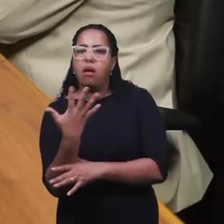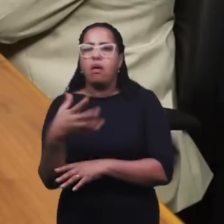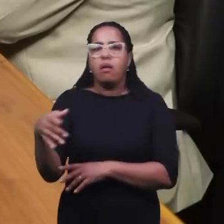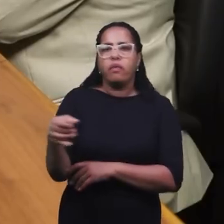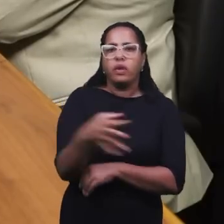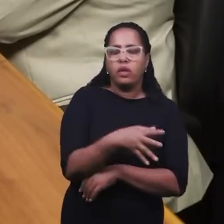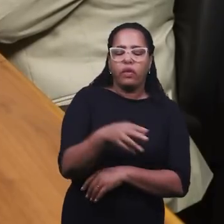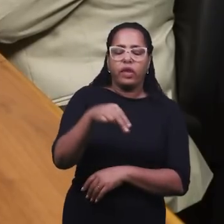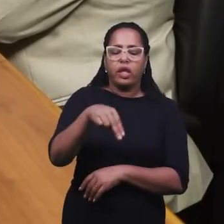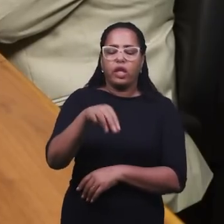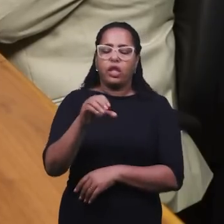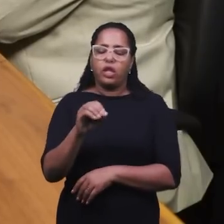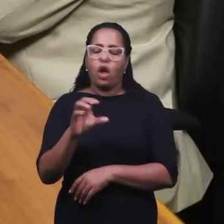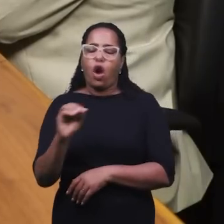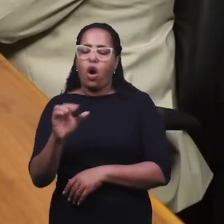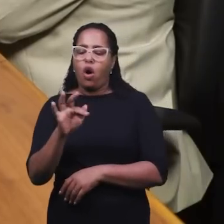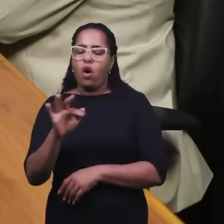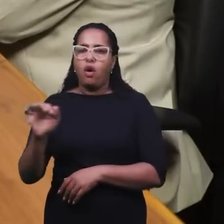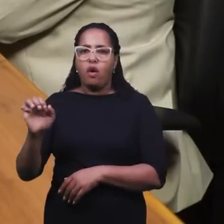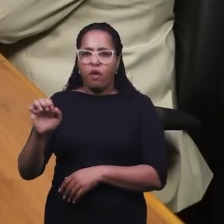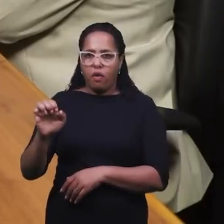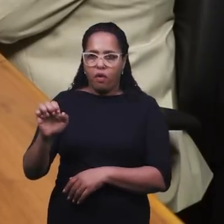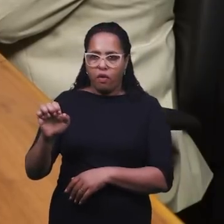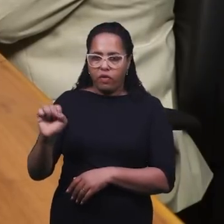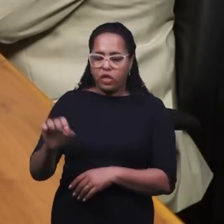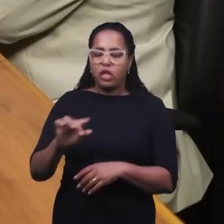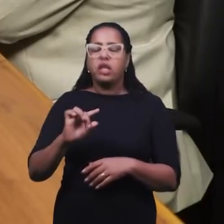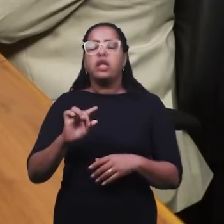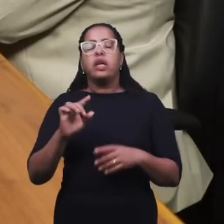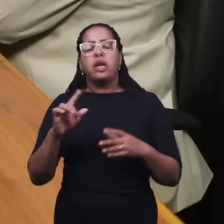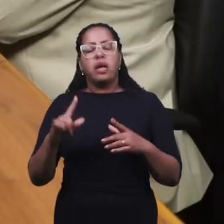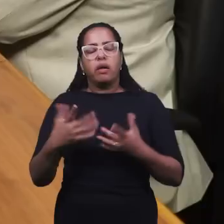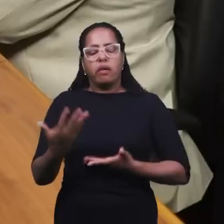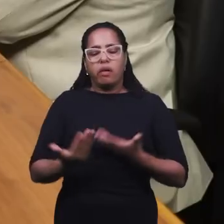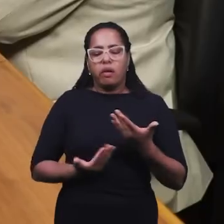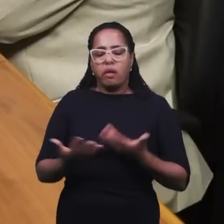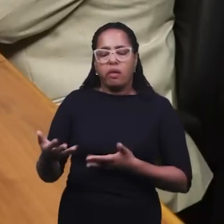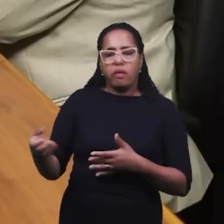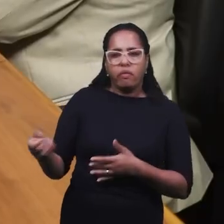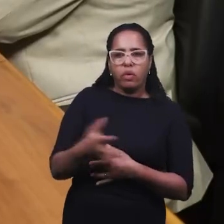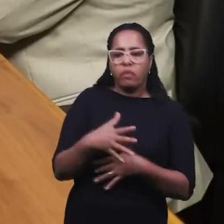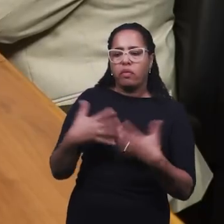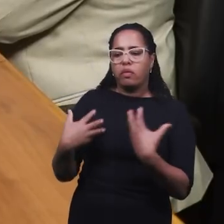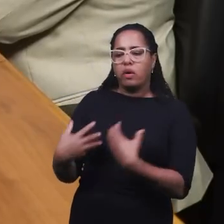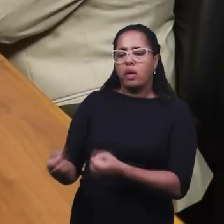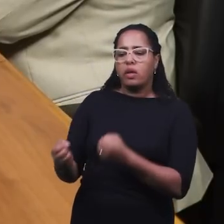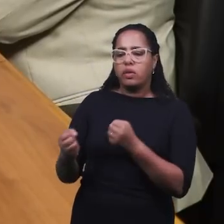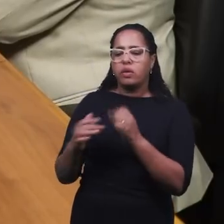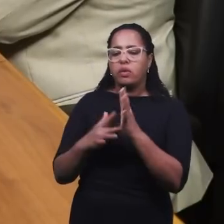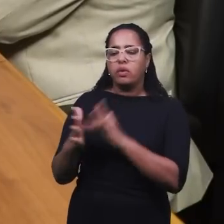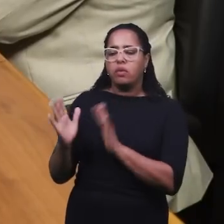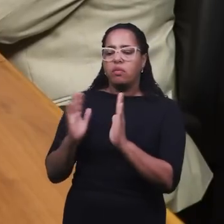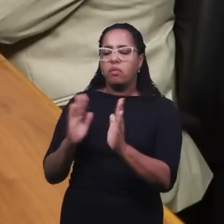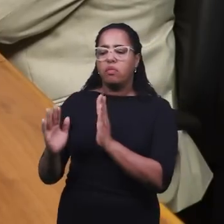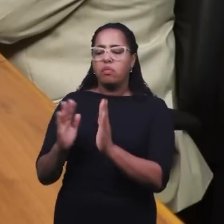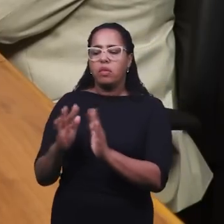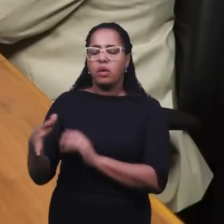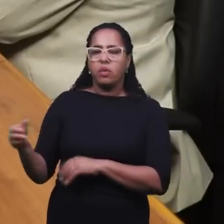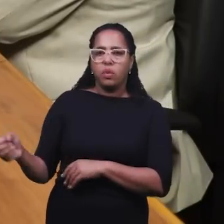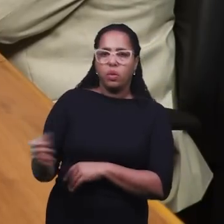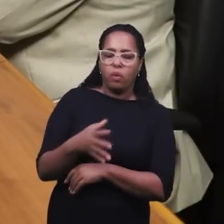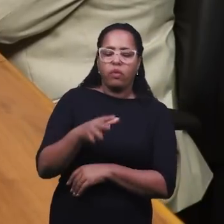é novo. Fitos, né? É o que é planta. Ele chama de fitos planta. Então, é uma planta